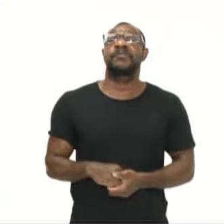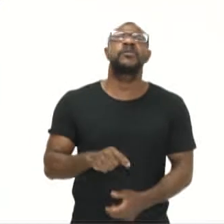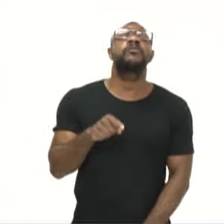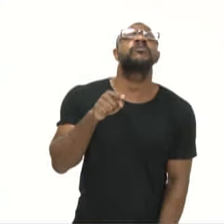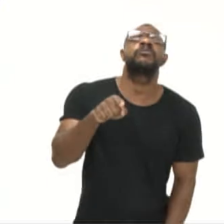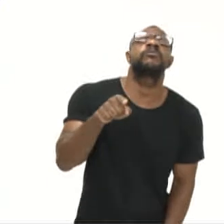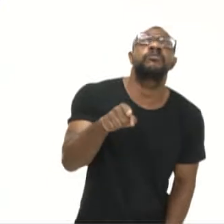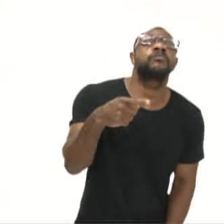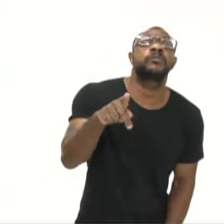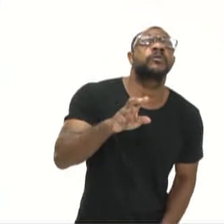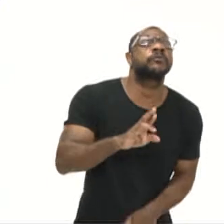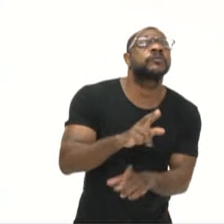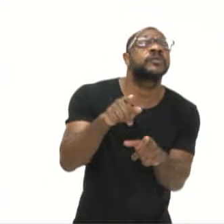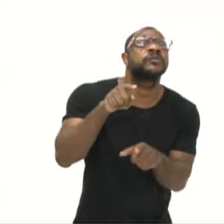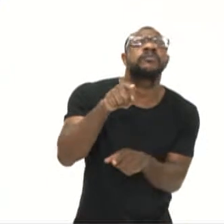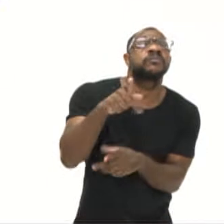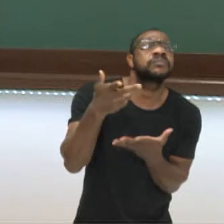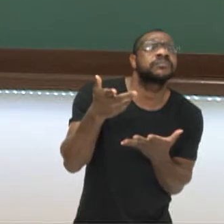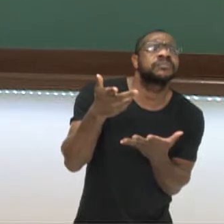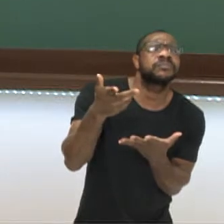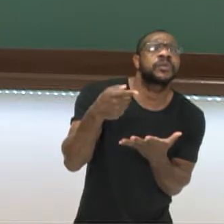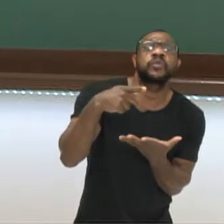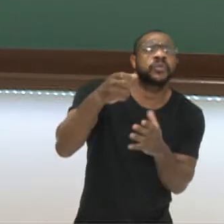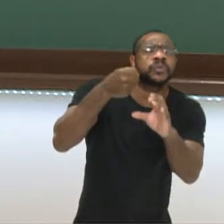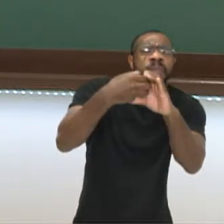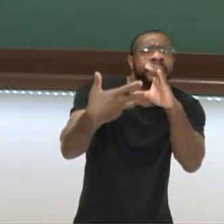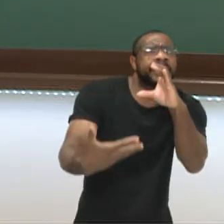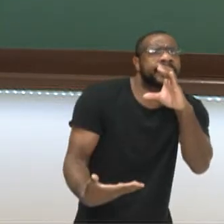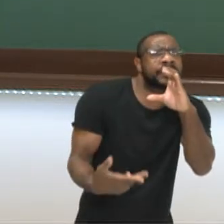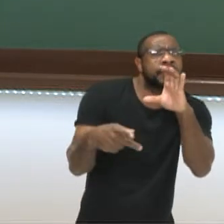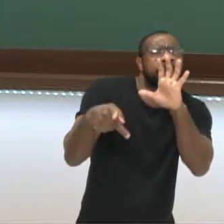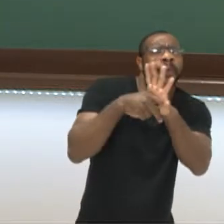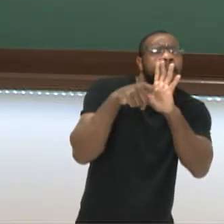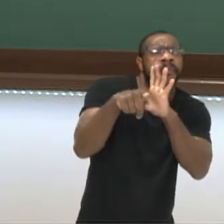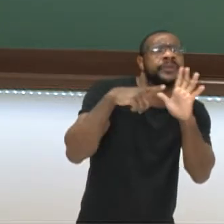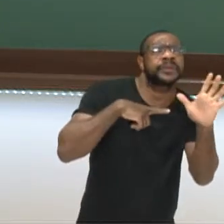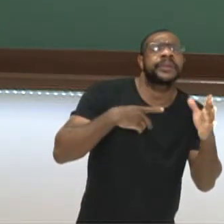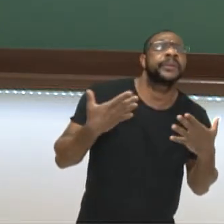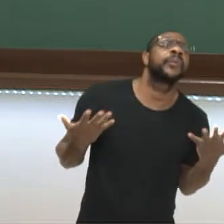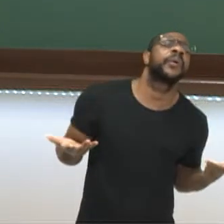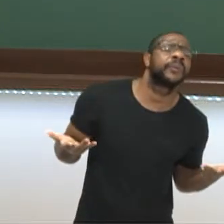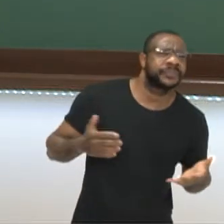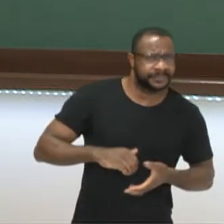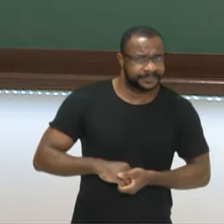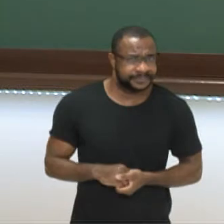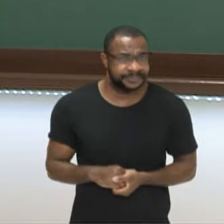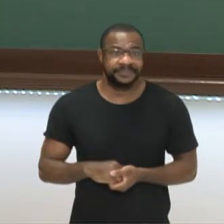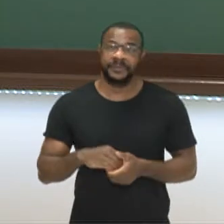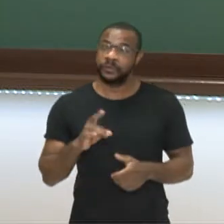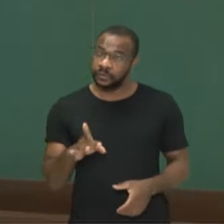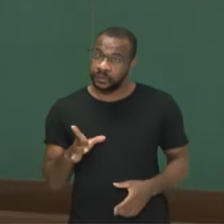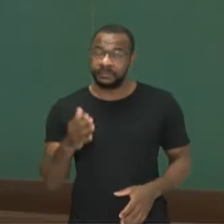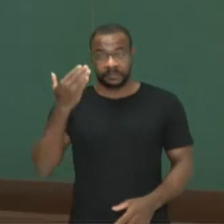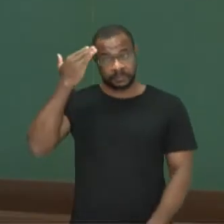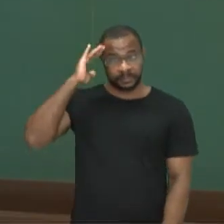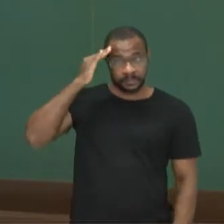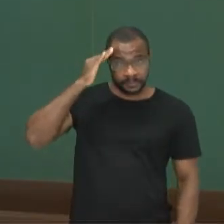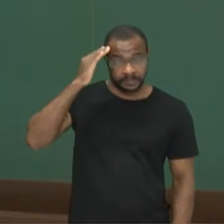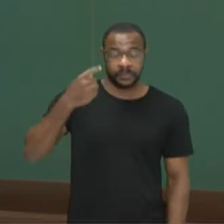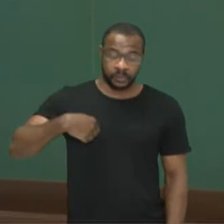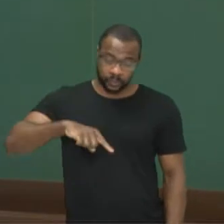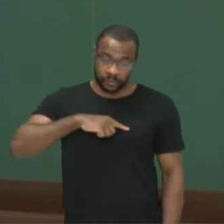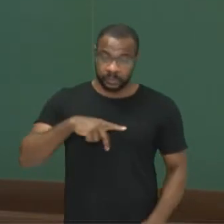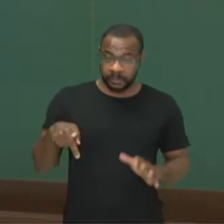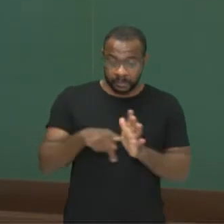seus diferenciais? Quais são as suas características próprias que você tem? É só através da compreensão de nós